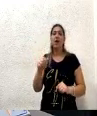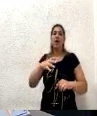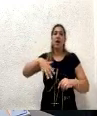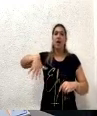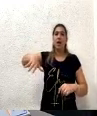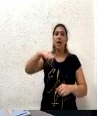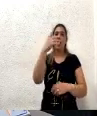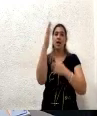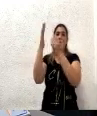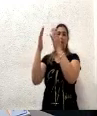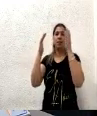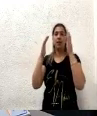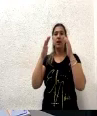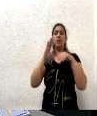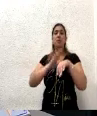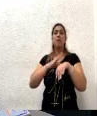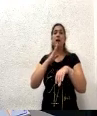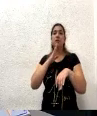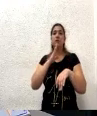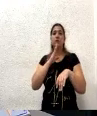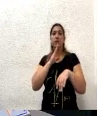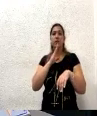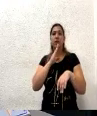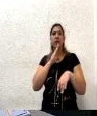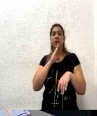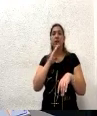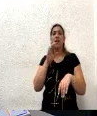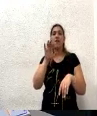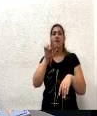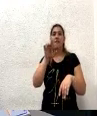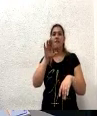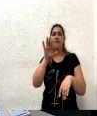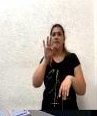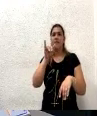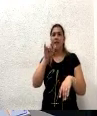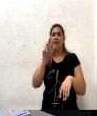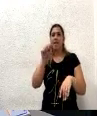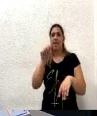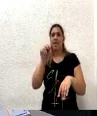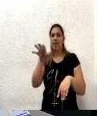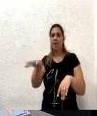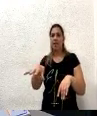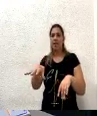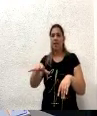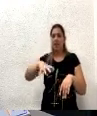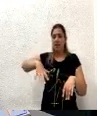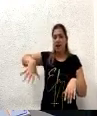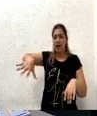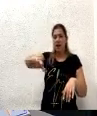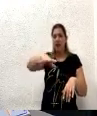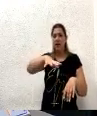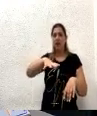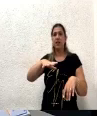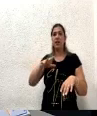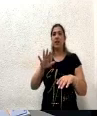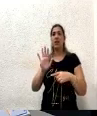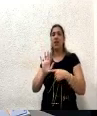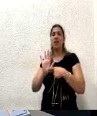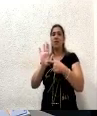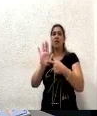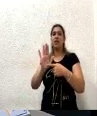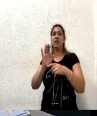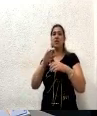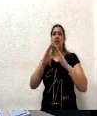a pracinha do Feio, né, que não é. É a praça ali na frente da